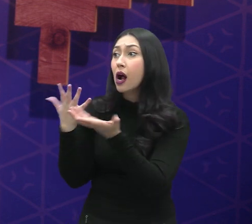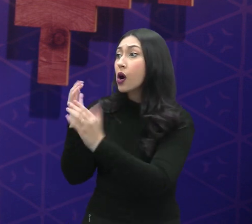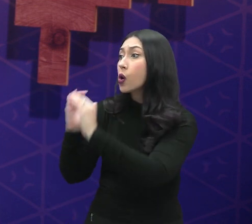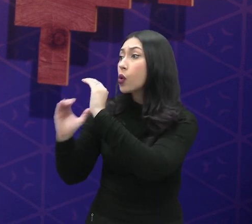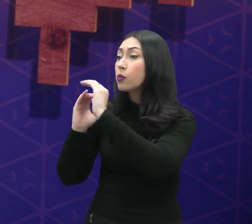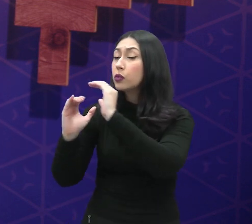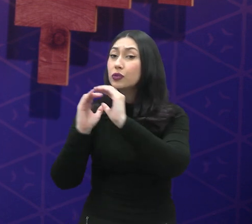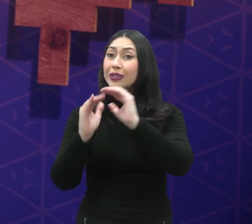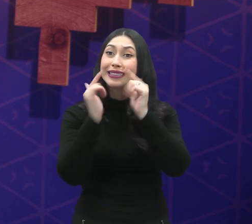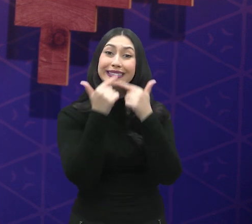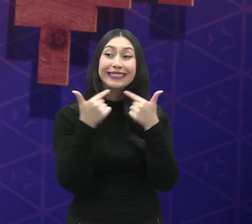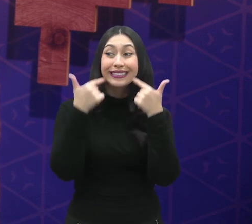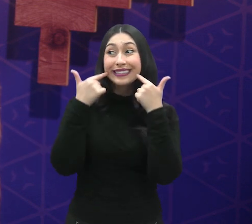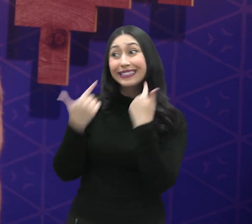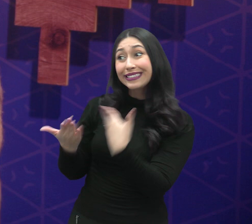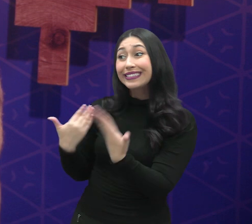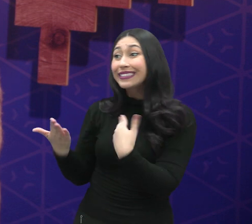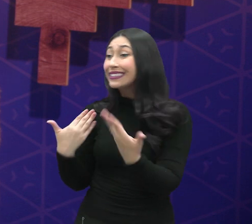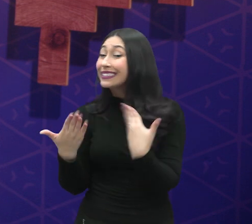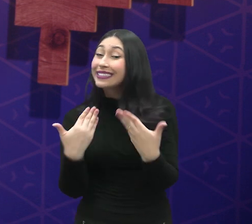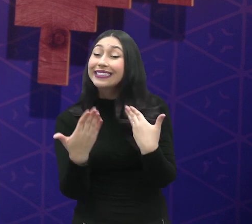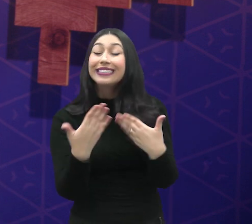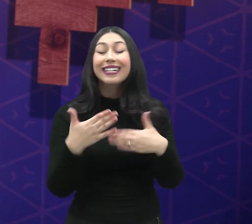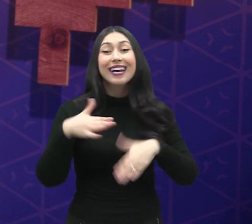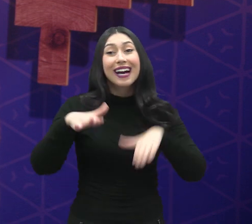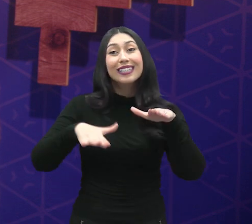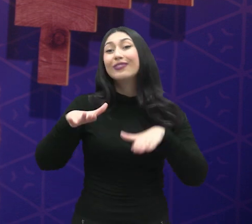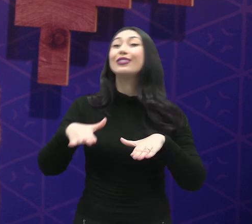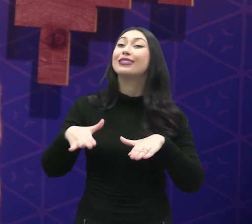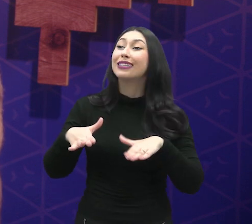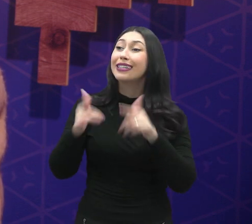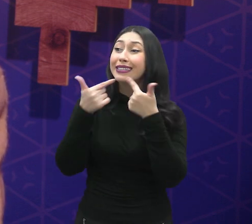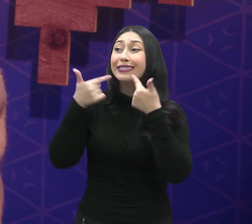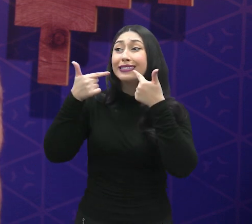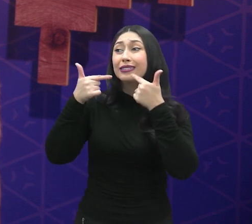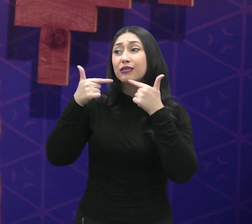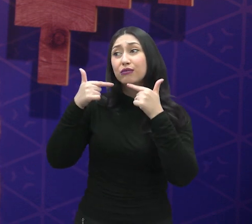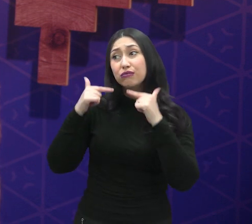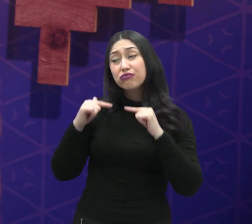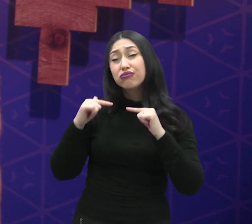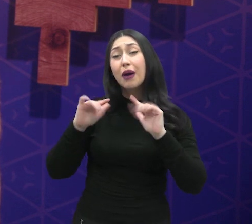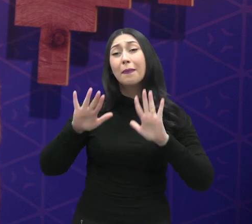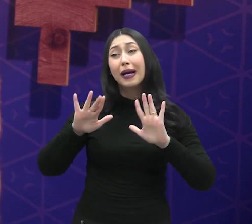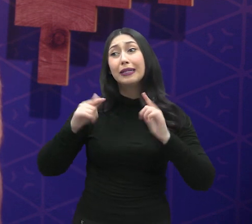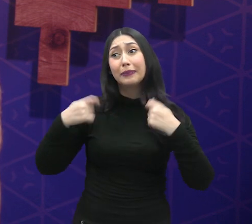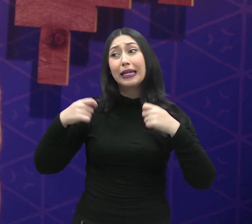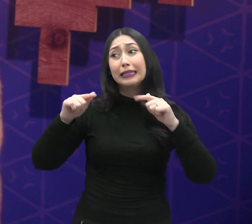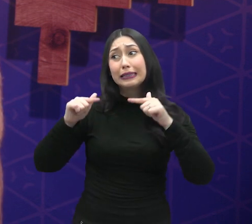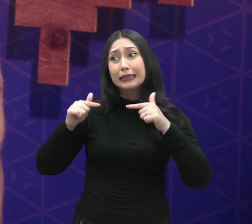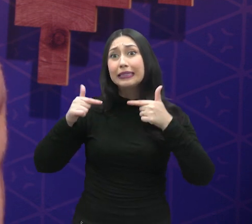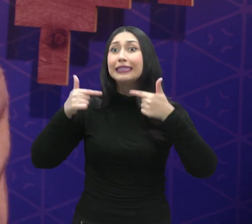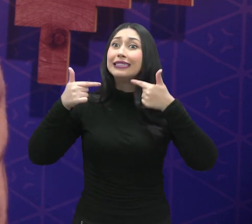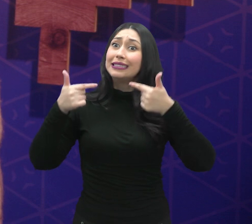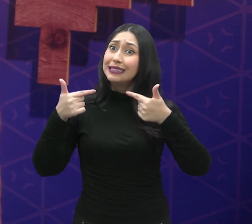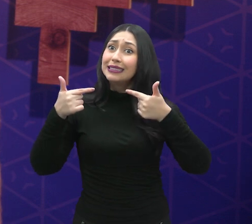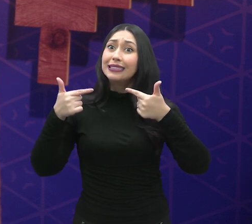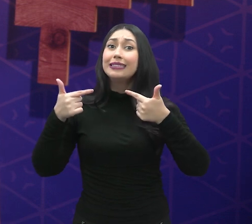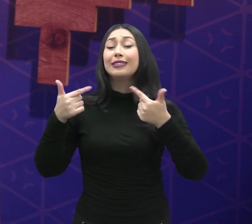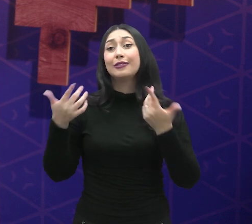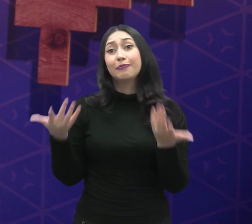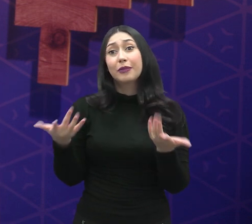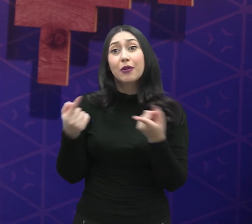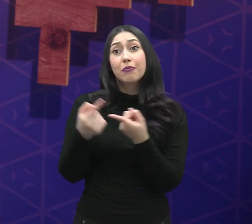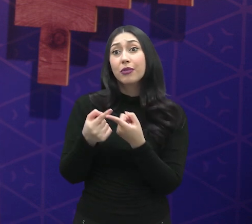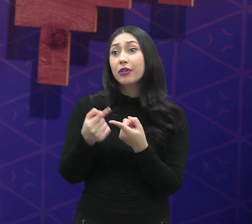pessoas, tem que estar sempre com um sorriso na cara, né? Às vezes você não tá com um bom humor, mas tem que dar aquela forçadinha, né? Porque ninguém é